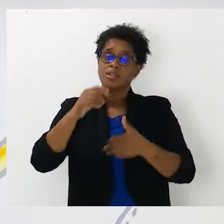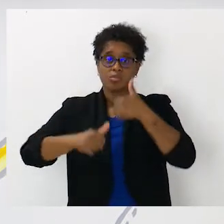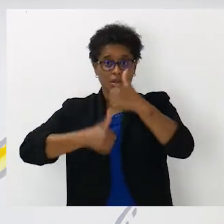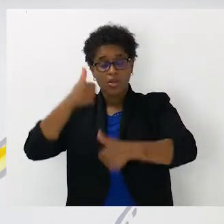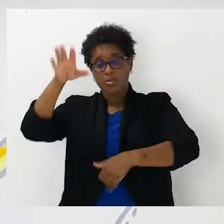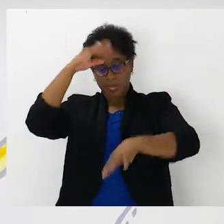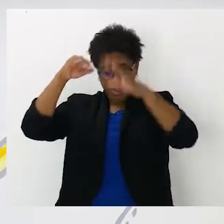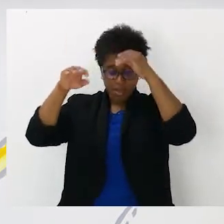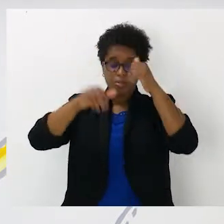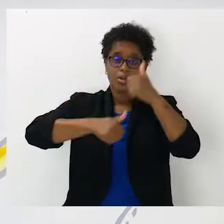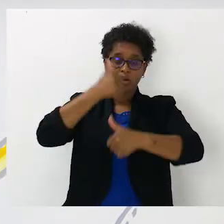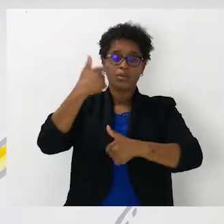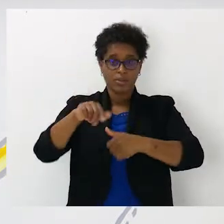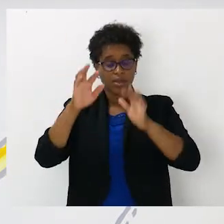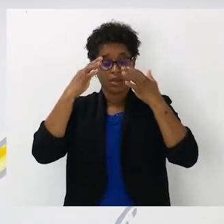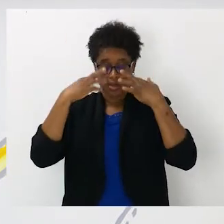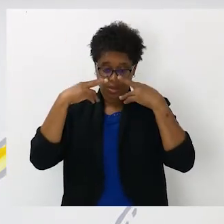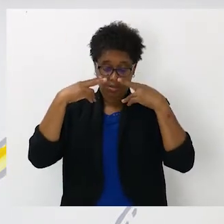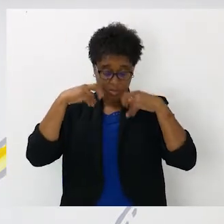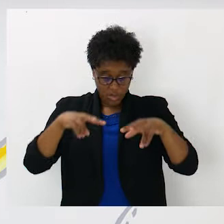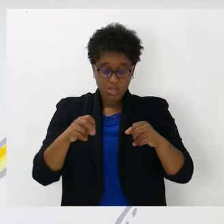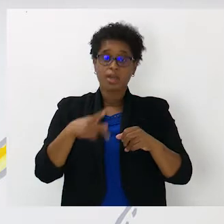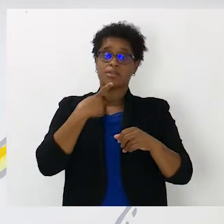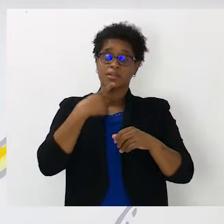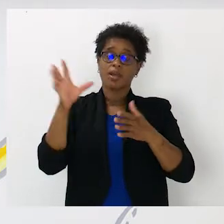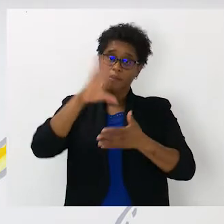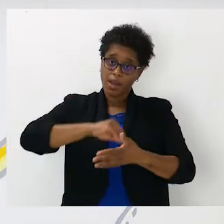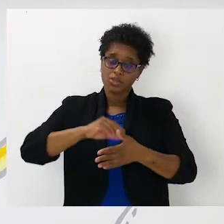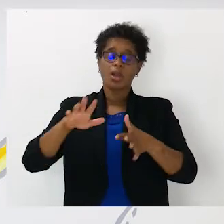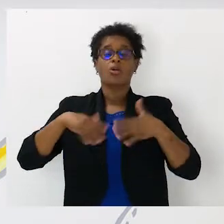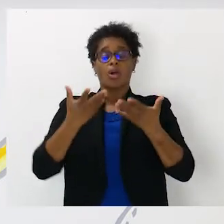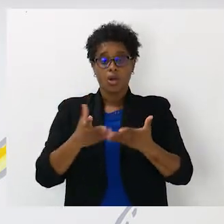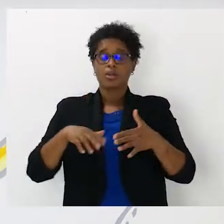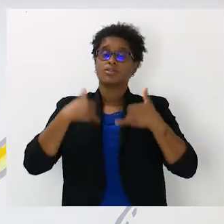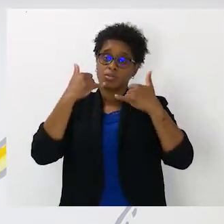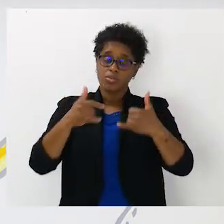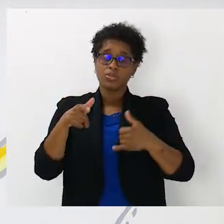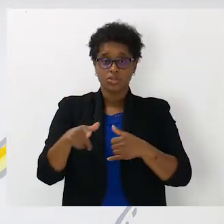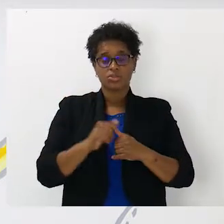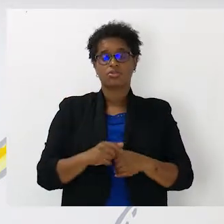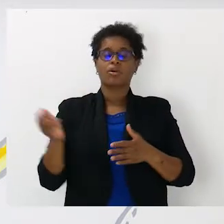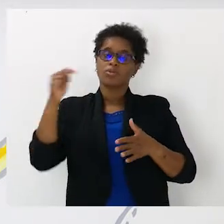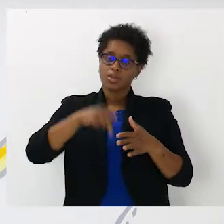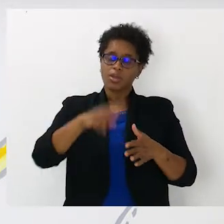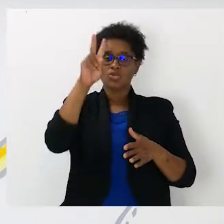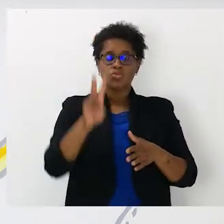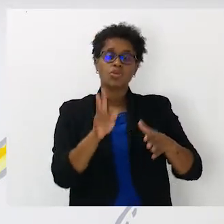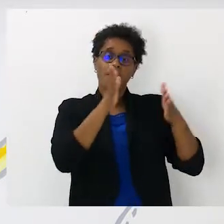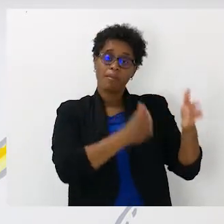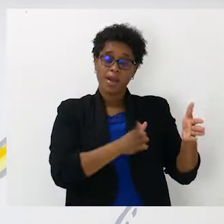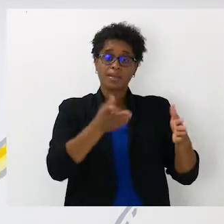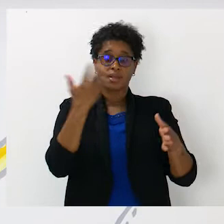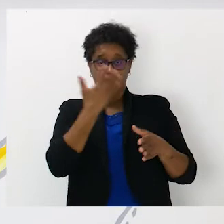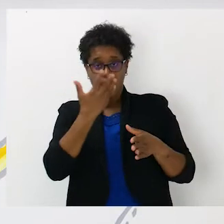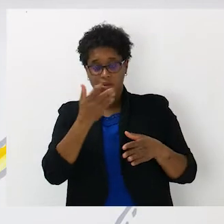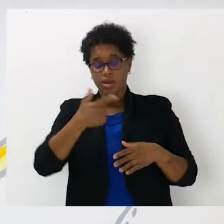deve pesquisar para saber mais. Posto isso, vamos entrar então na segunda parte da